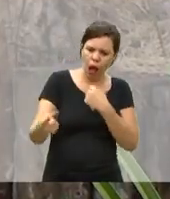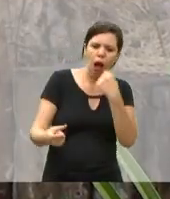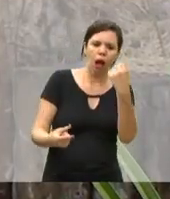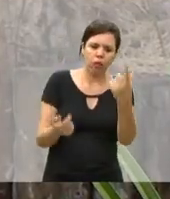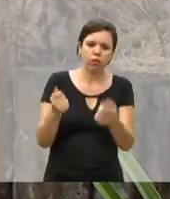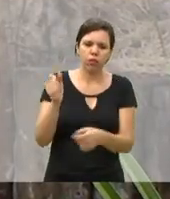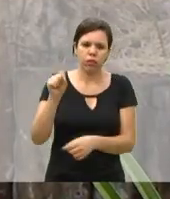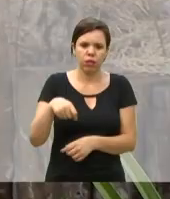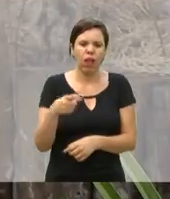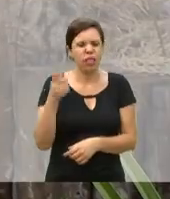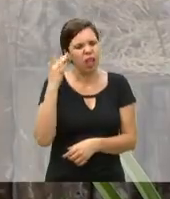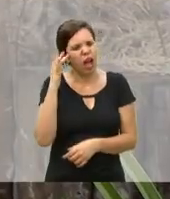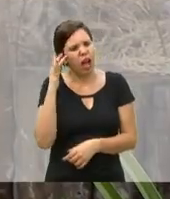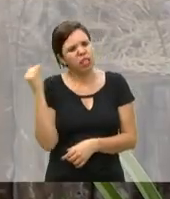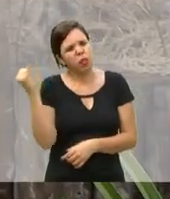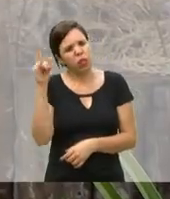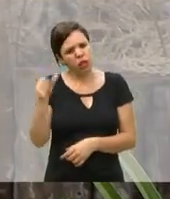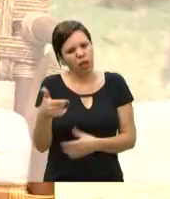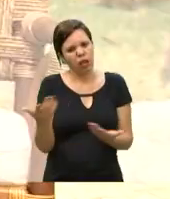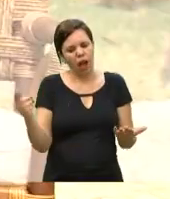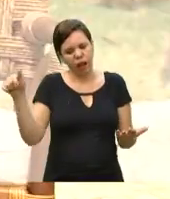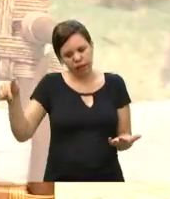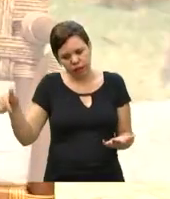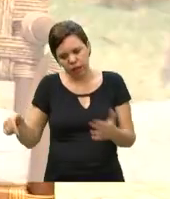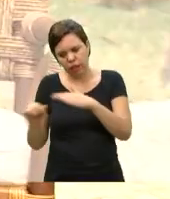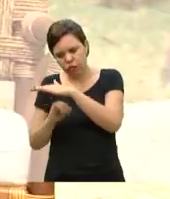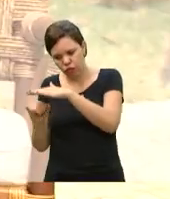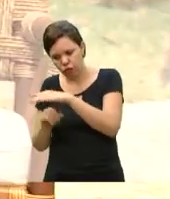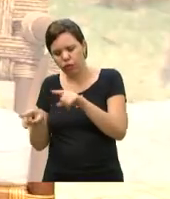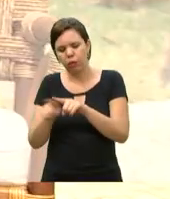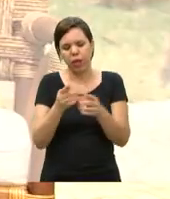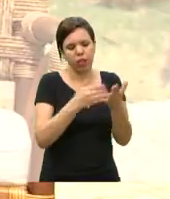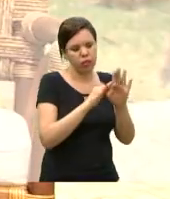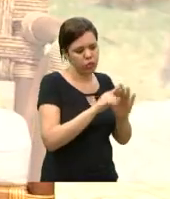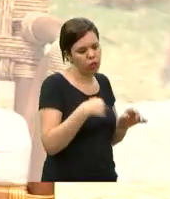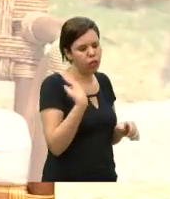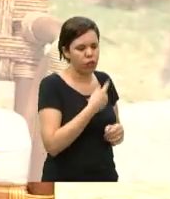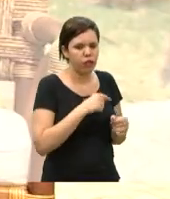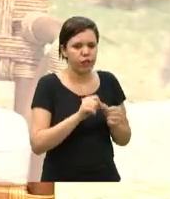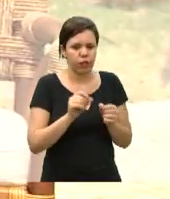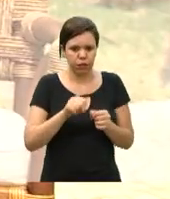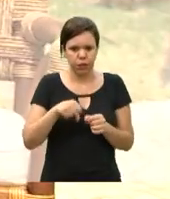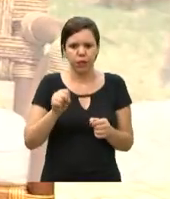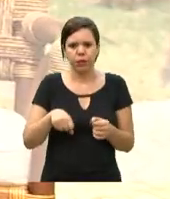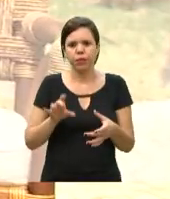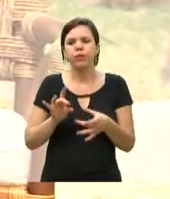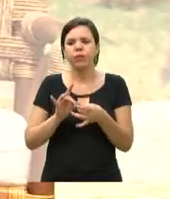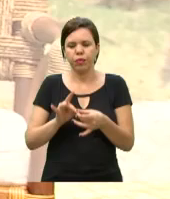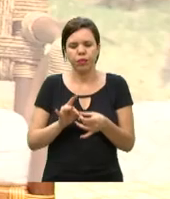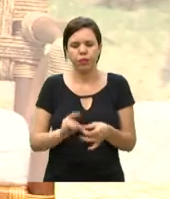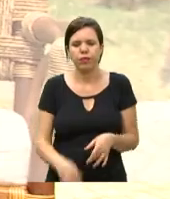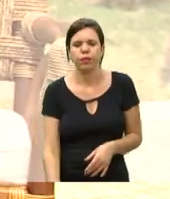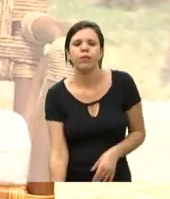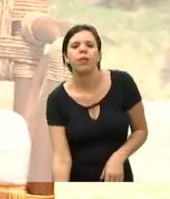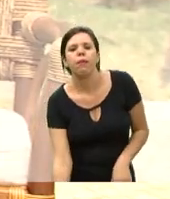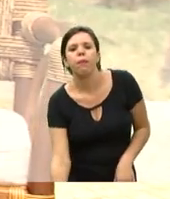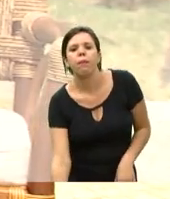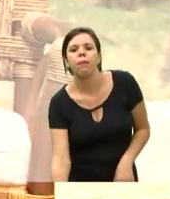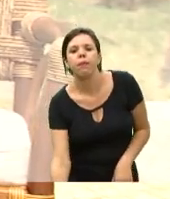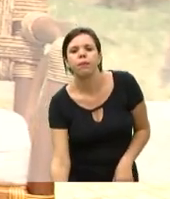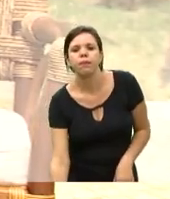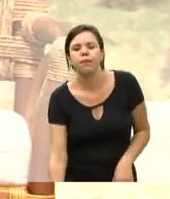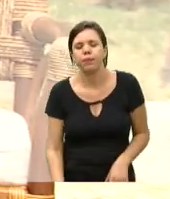É importante essa interação entre sim, aqui e a escola? Nós fazemos essa parceria, né? Eu prefiro chamar